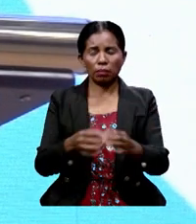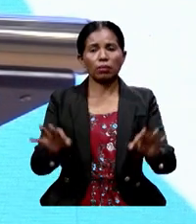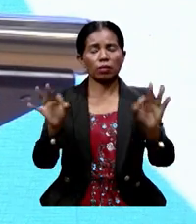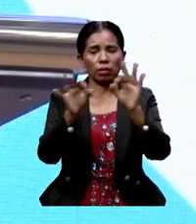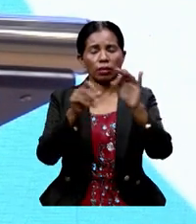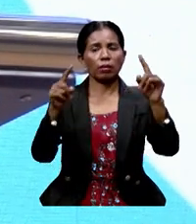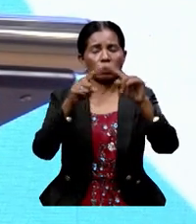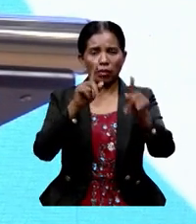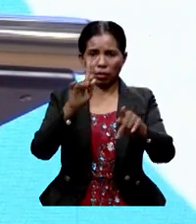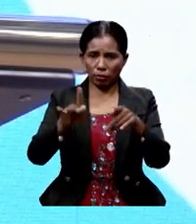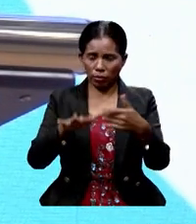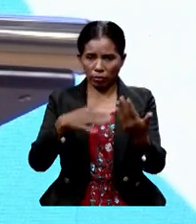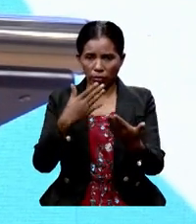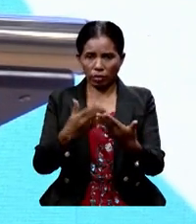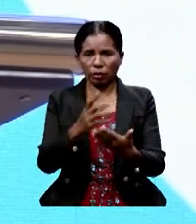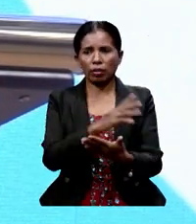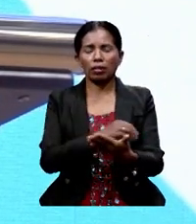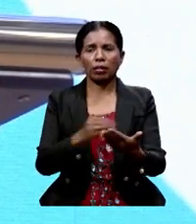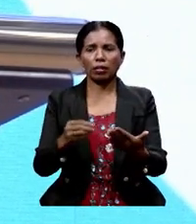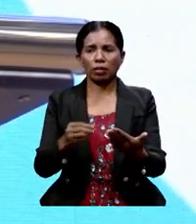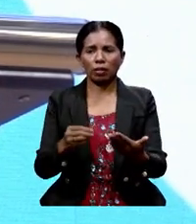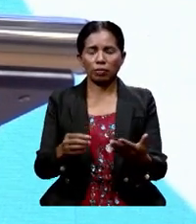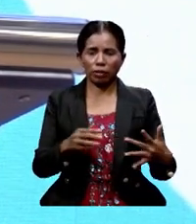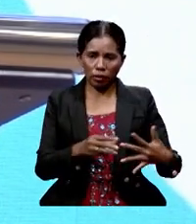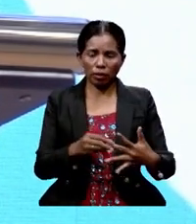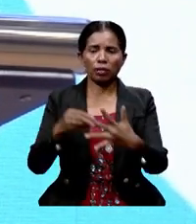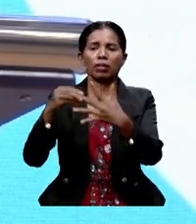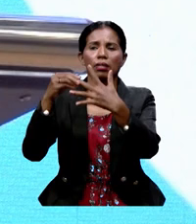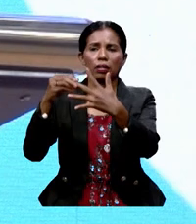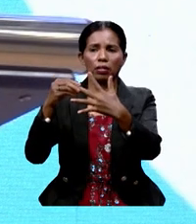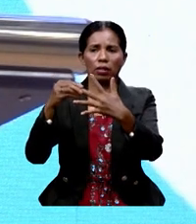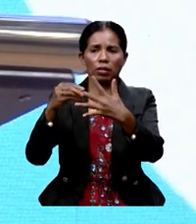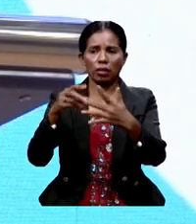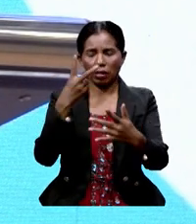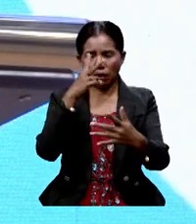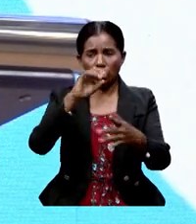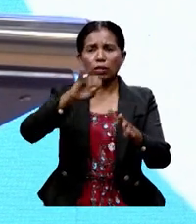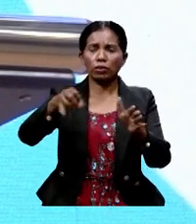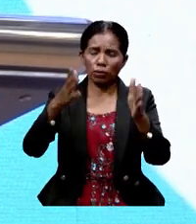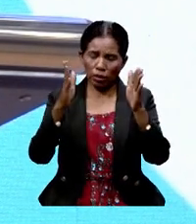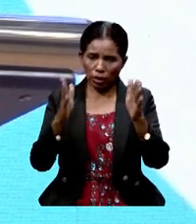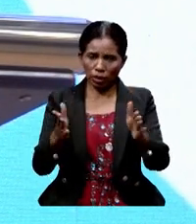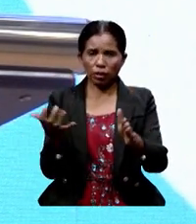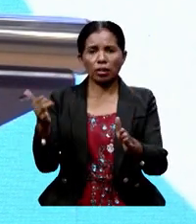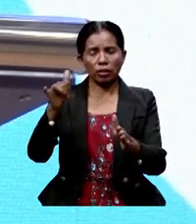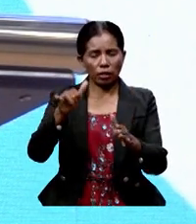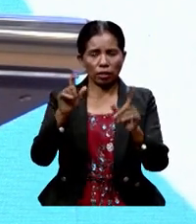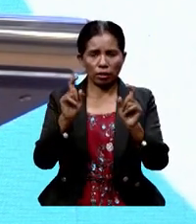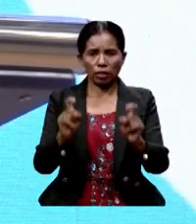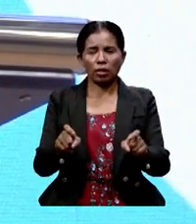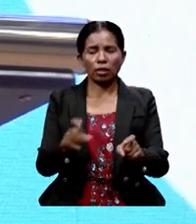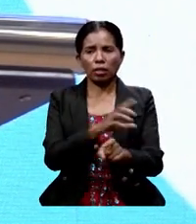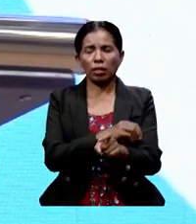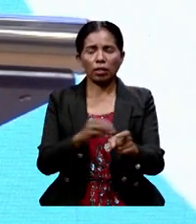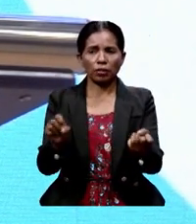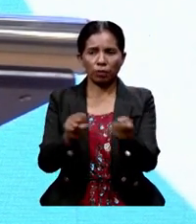papel ainda mais fundamental, especialmente se os jornalistas informados,